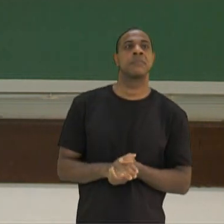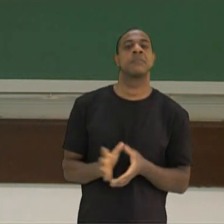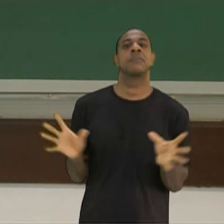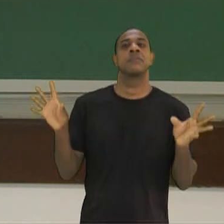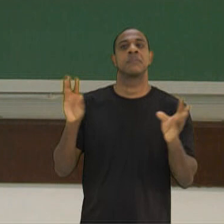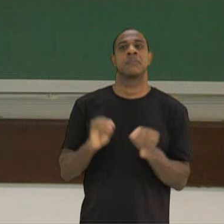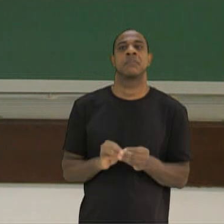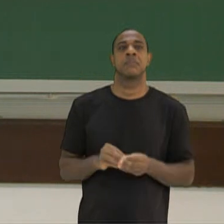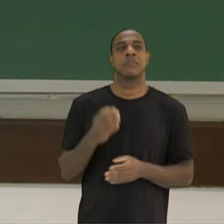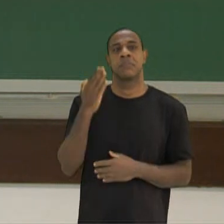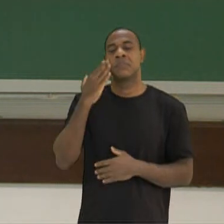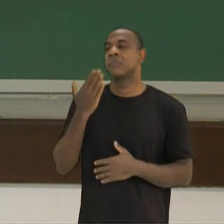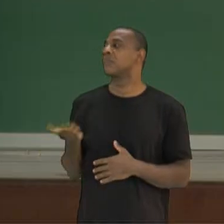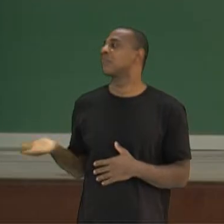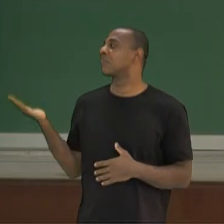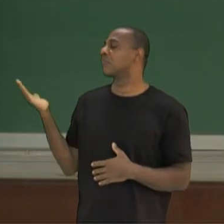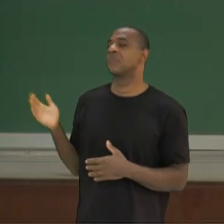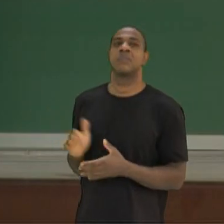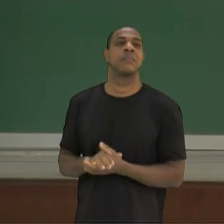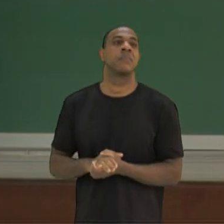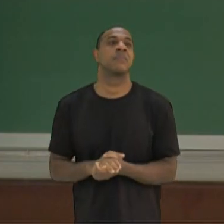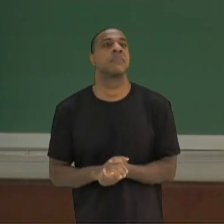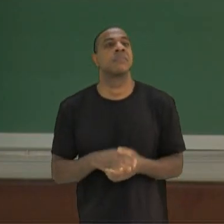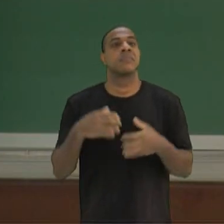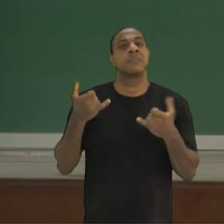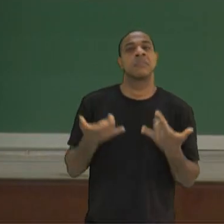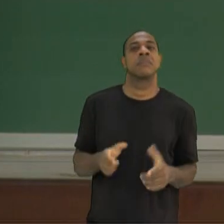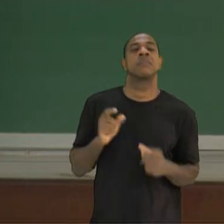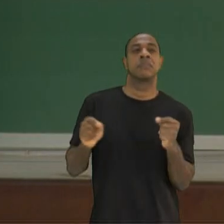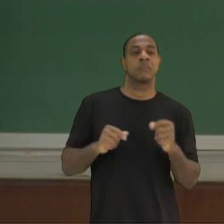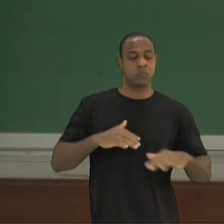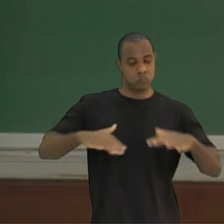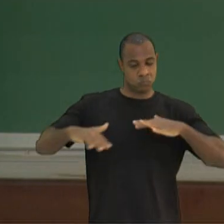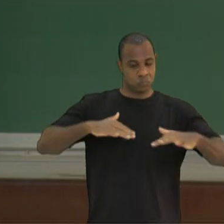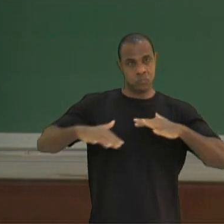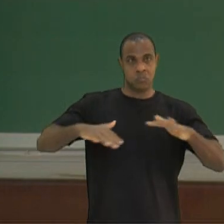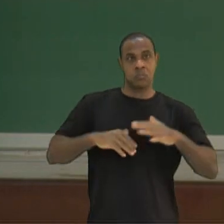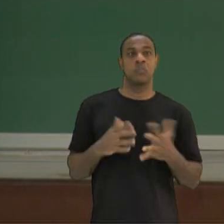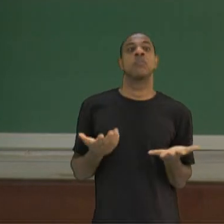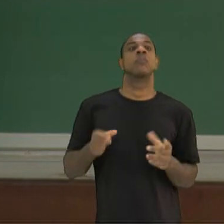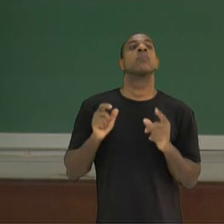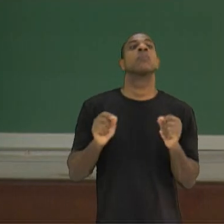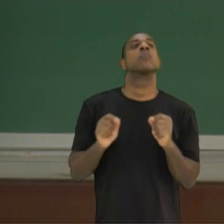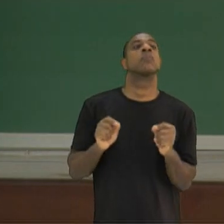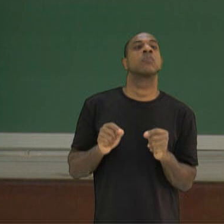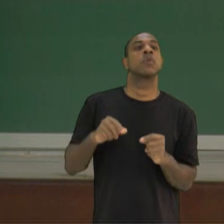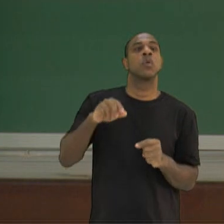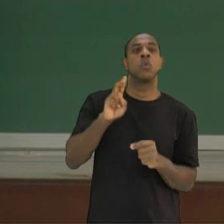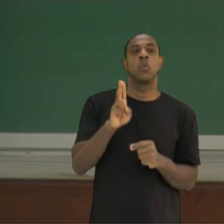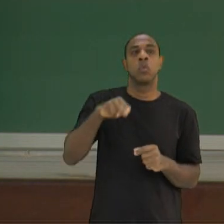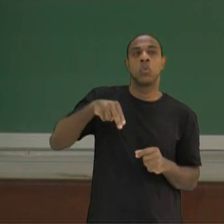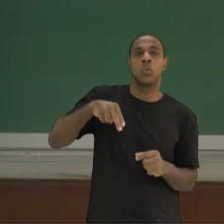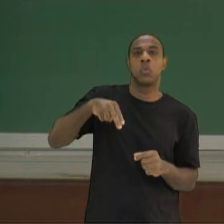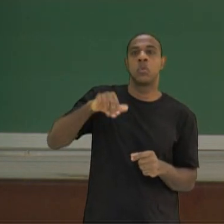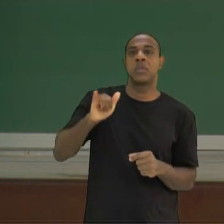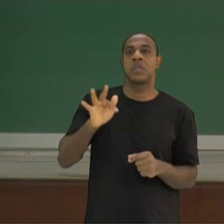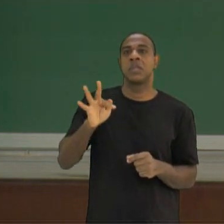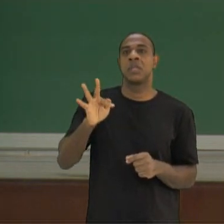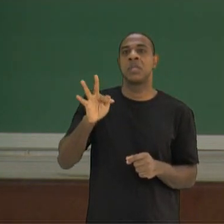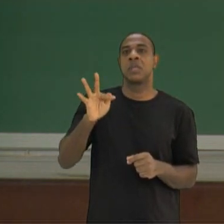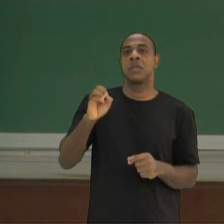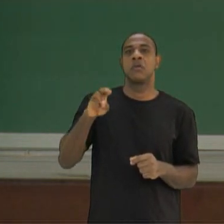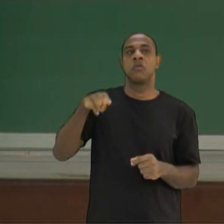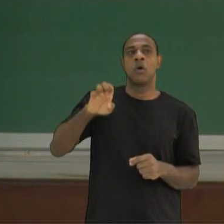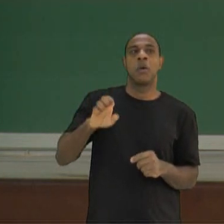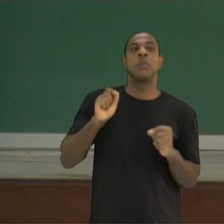aqui, recapitulando rapidinho. Falamos então que o movimento uniforme é aquele em que a velocidade é constante,